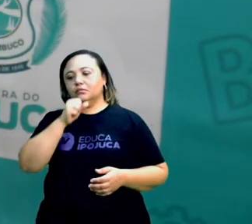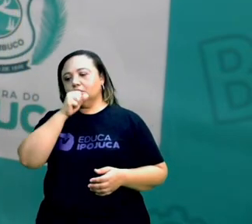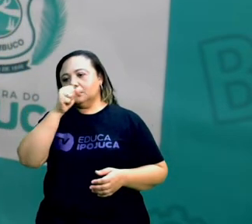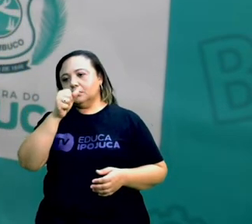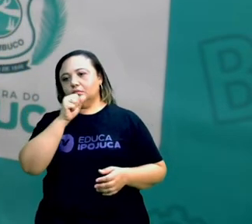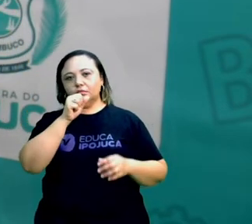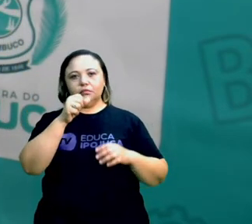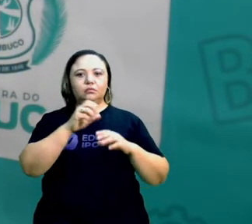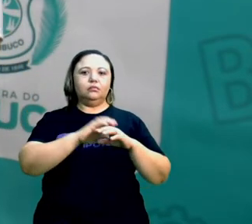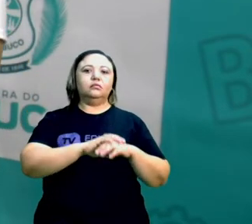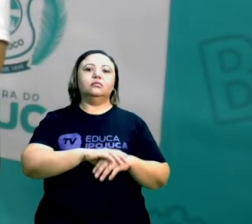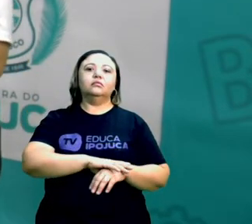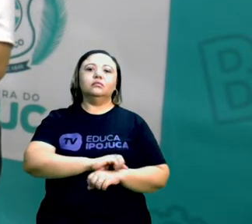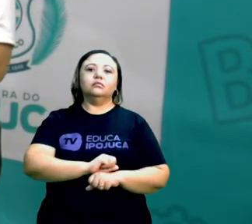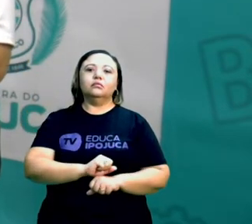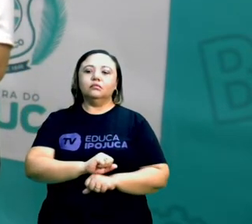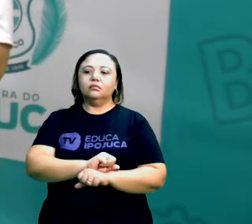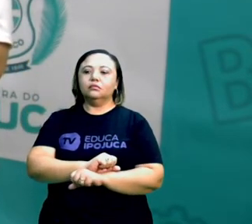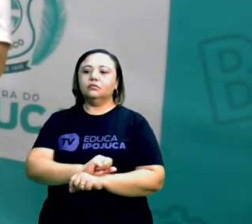ela amplia